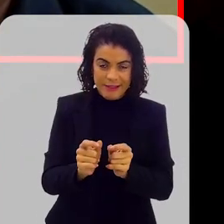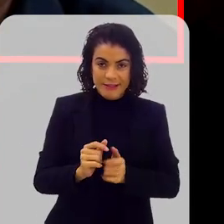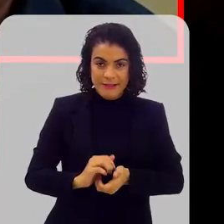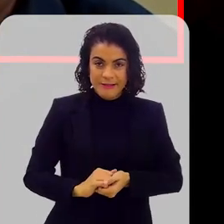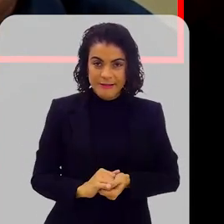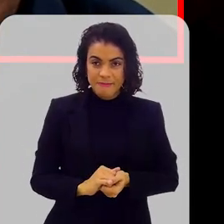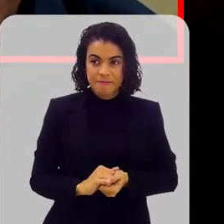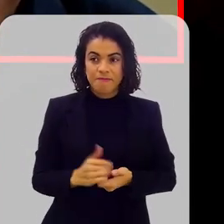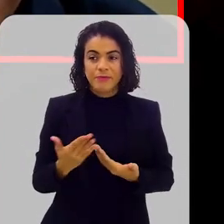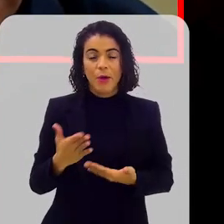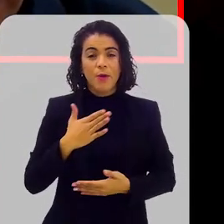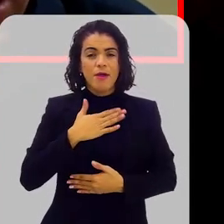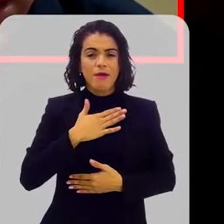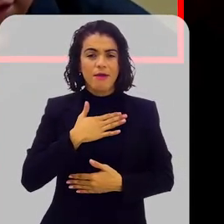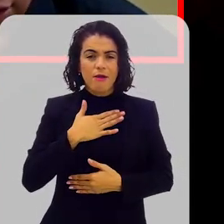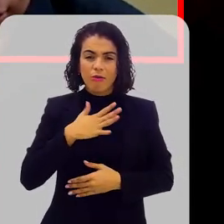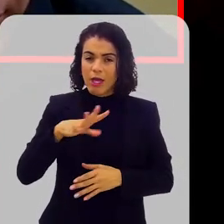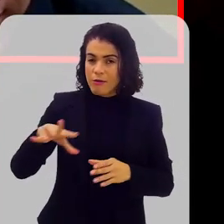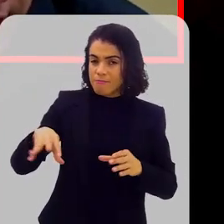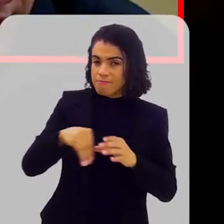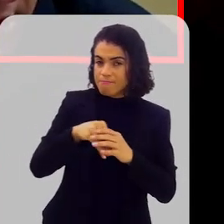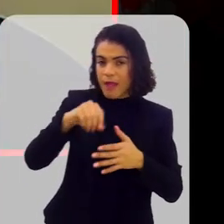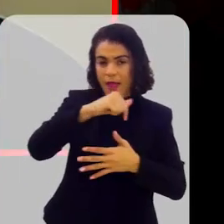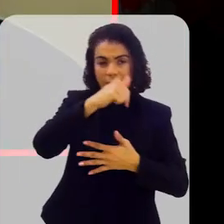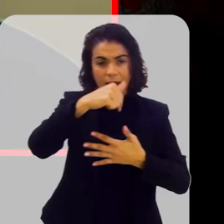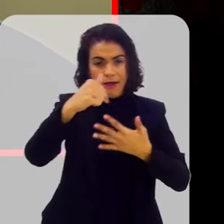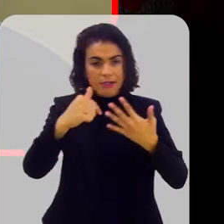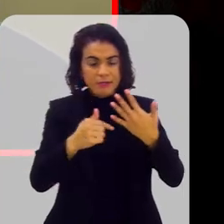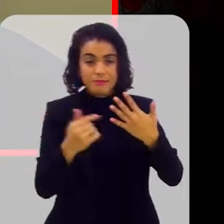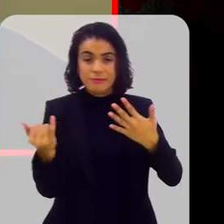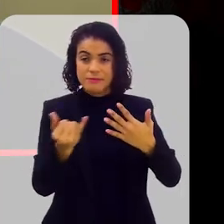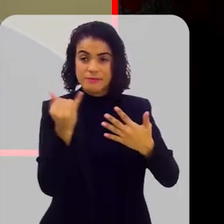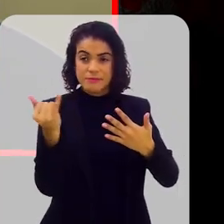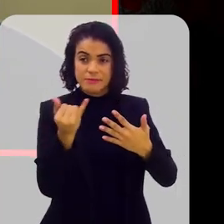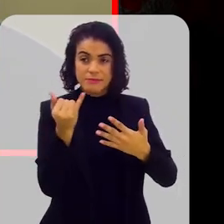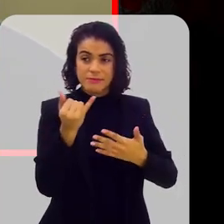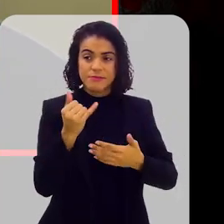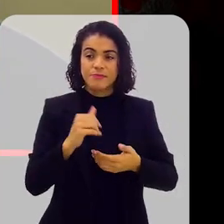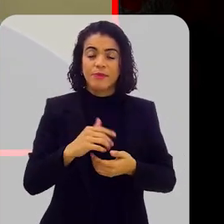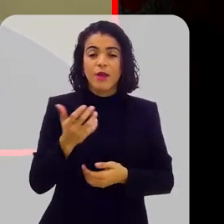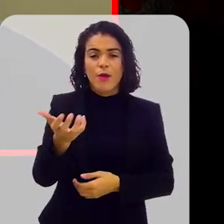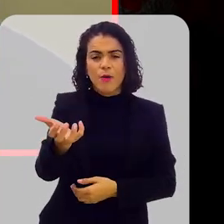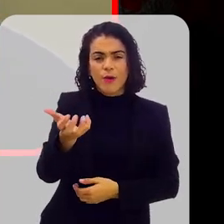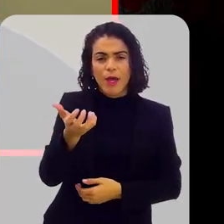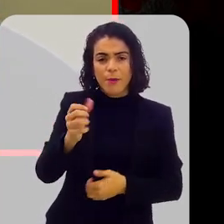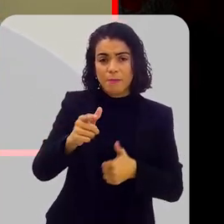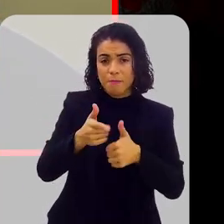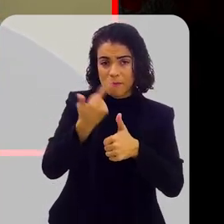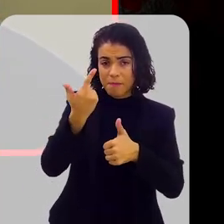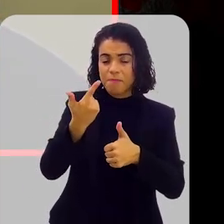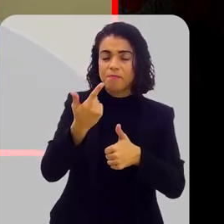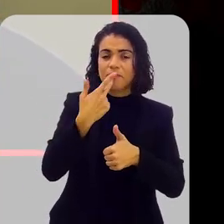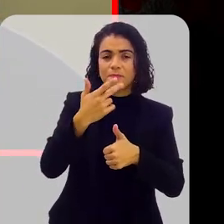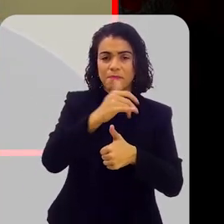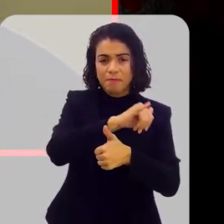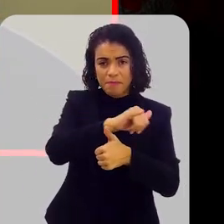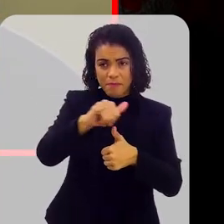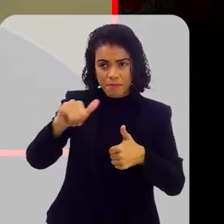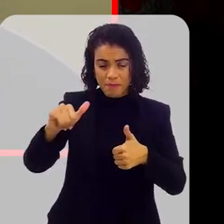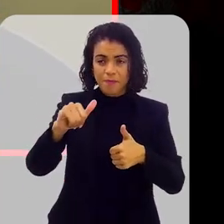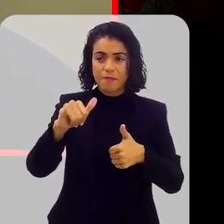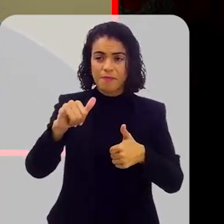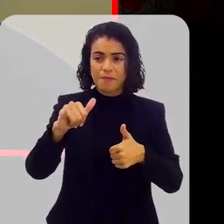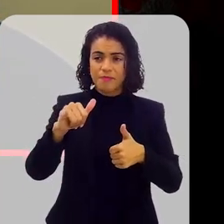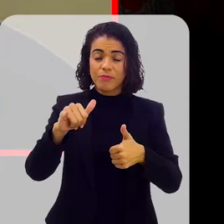preventiva? Olha, eu queria colocar alguns aspectos aqui que eu acho que são importantes, tá? Eu queria primeiro